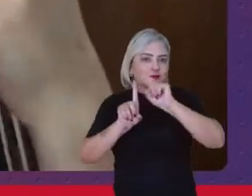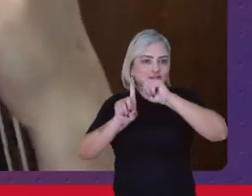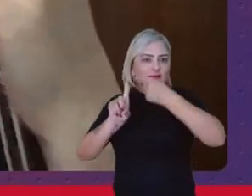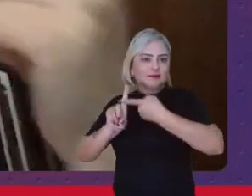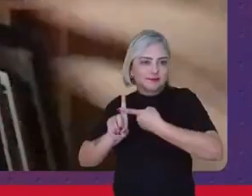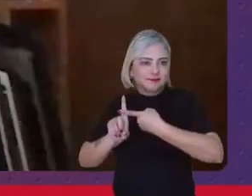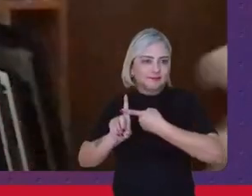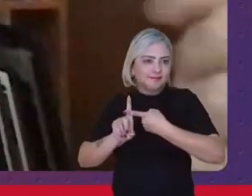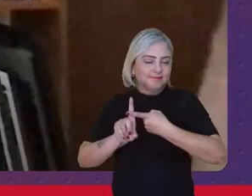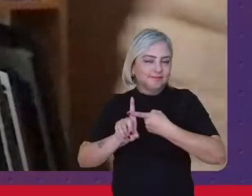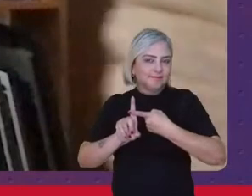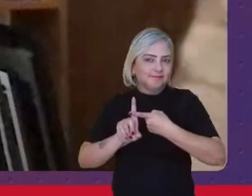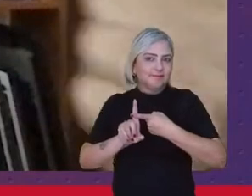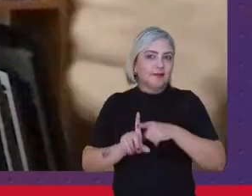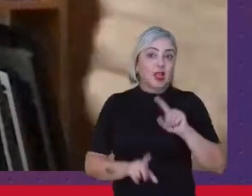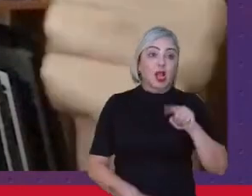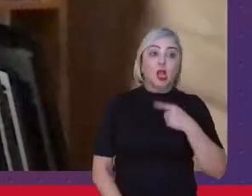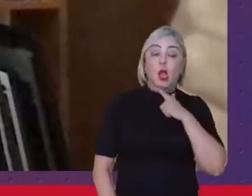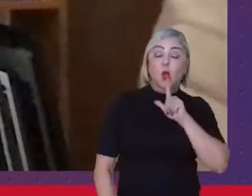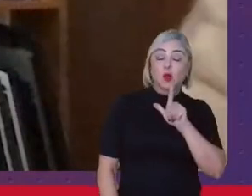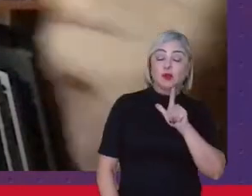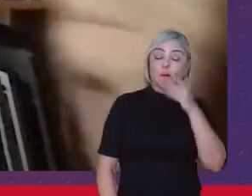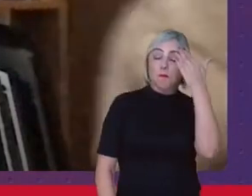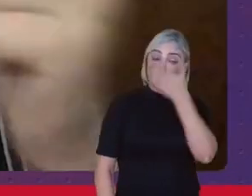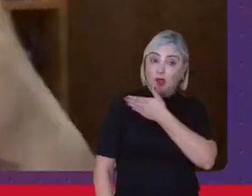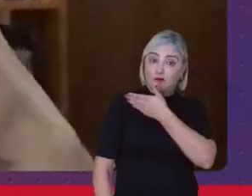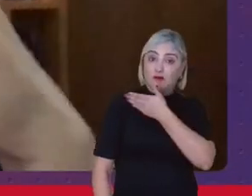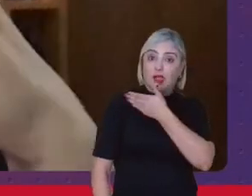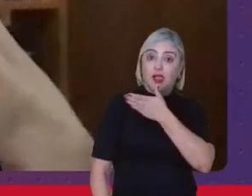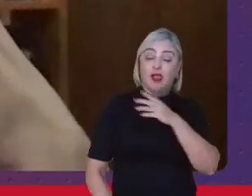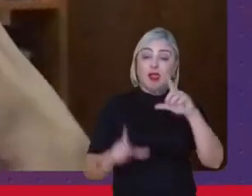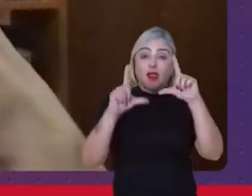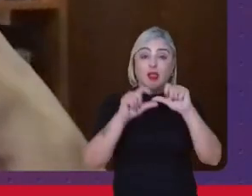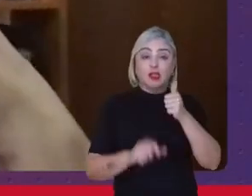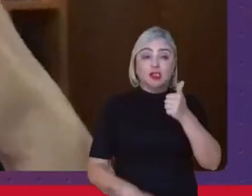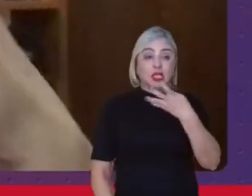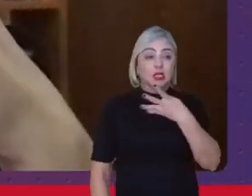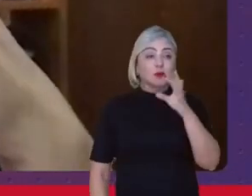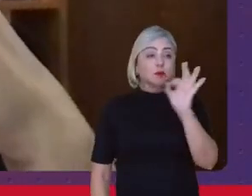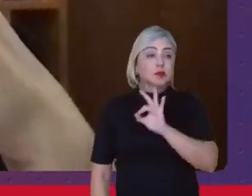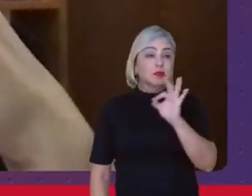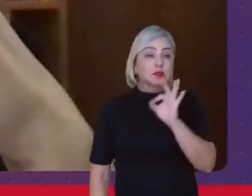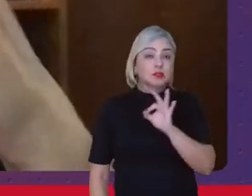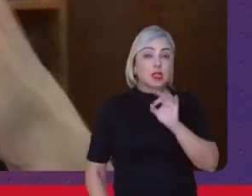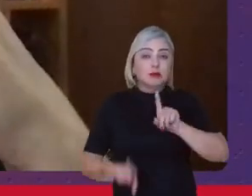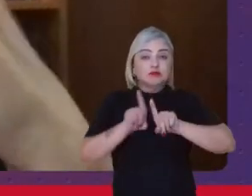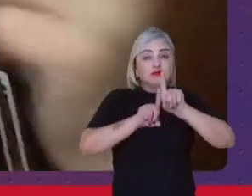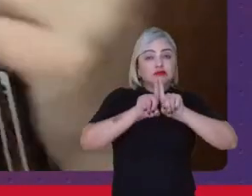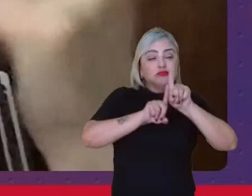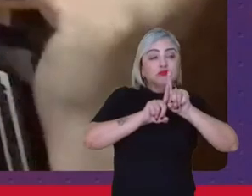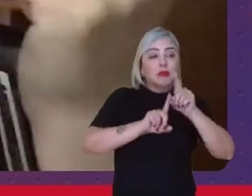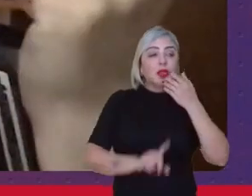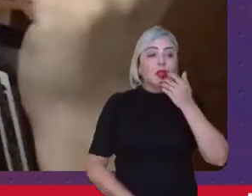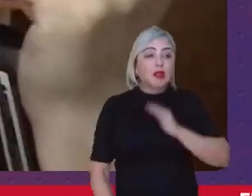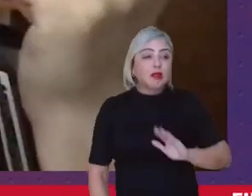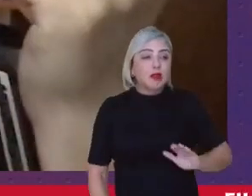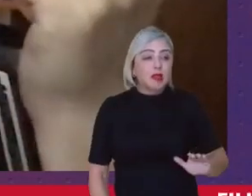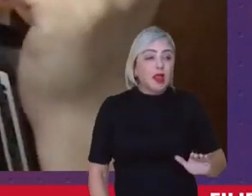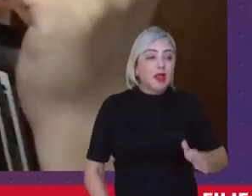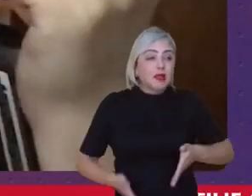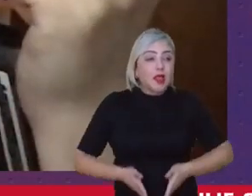rede pré-natal. Nós conseguimos comprovar também uma redução de 14% do índice de crianças que